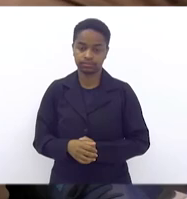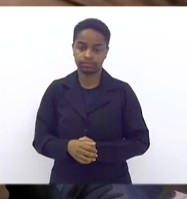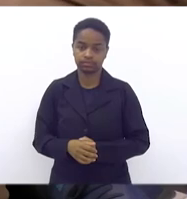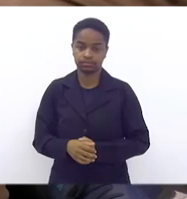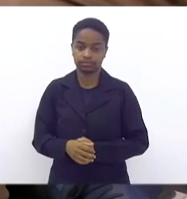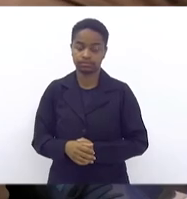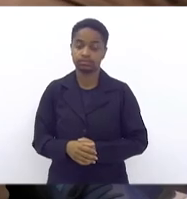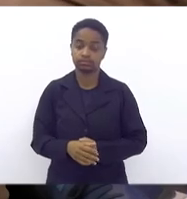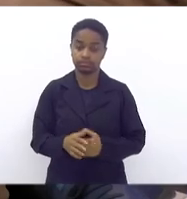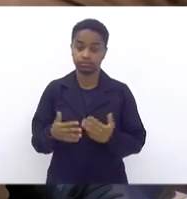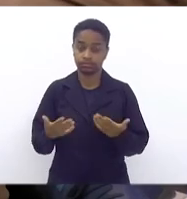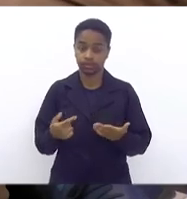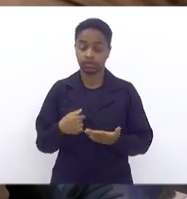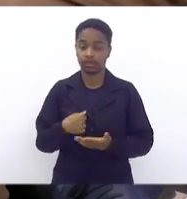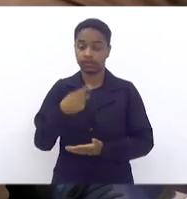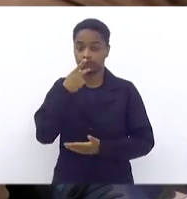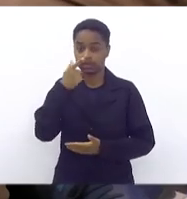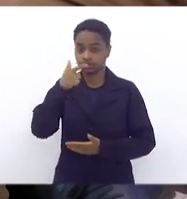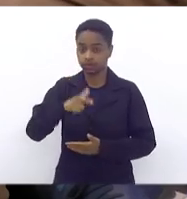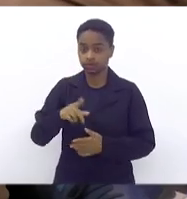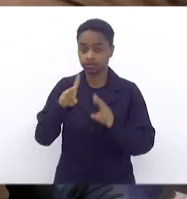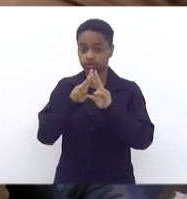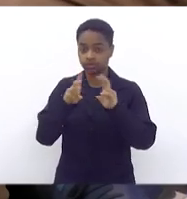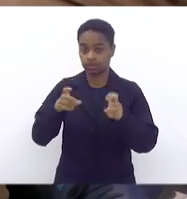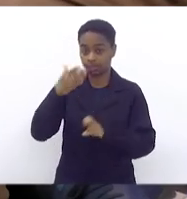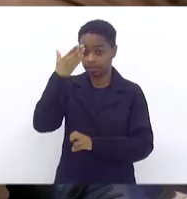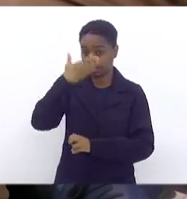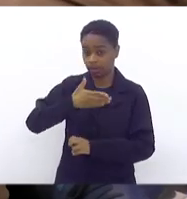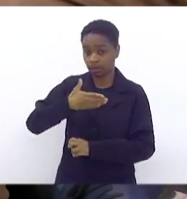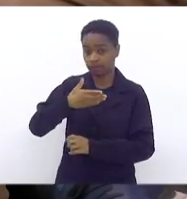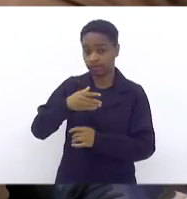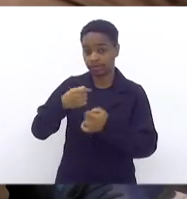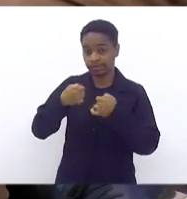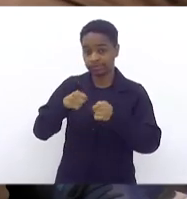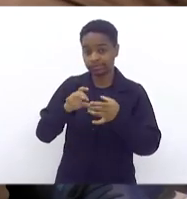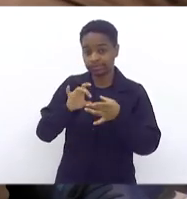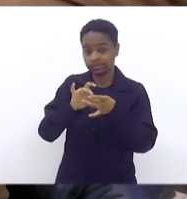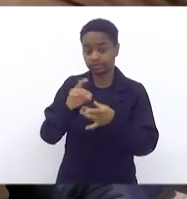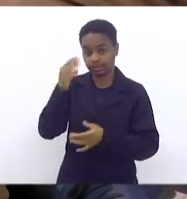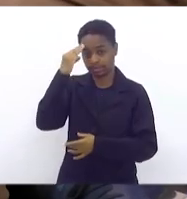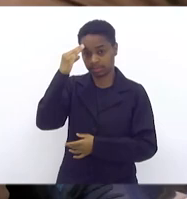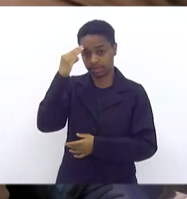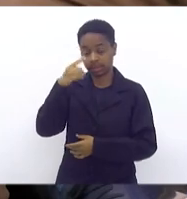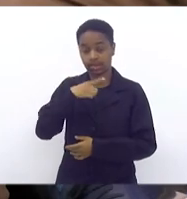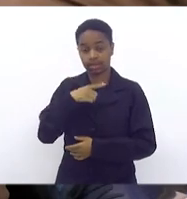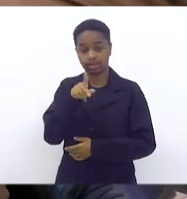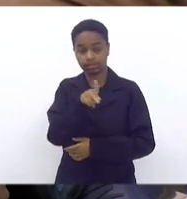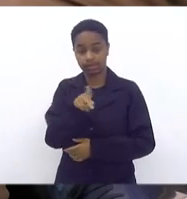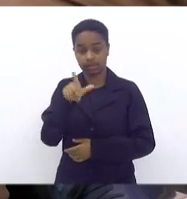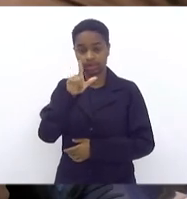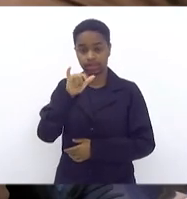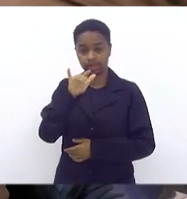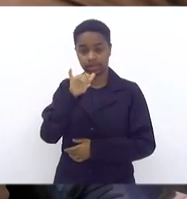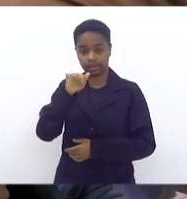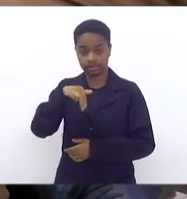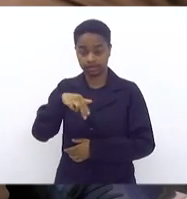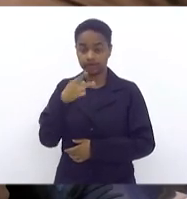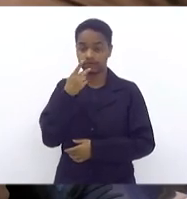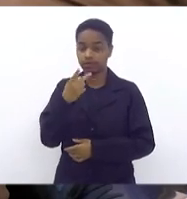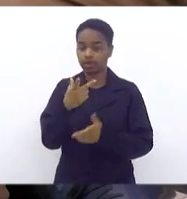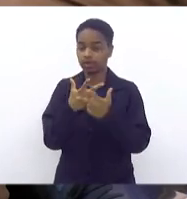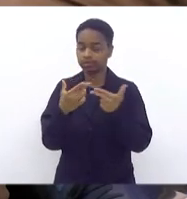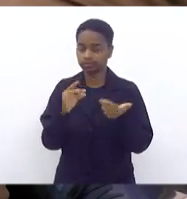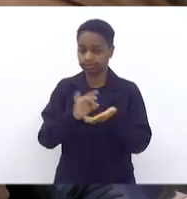pra questão da prova dependente da memória professora que eu soube que teve aqui ela fala uma coisa que é muito muito verdadeira